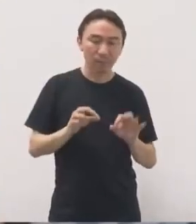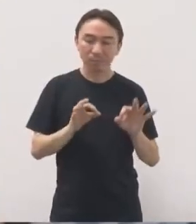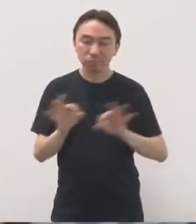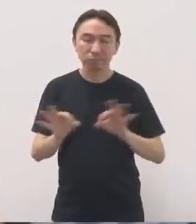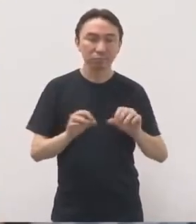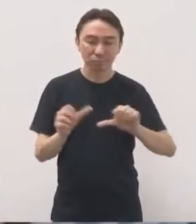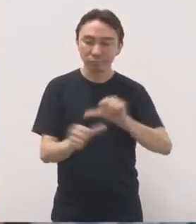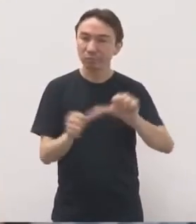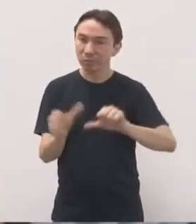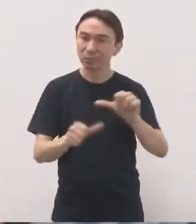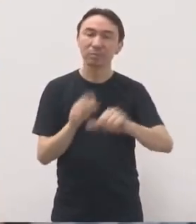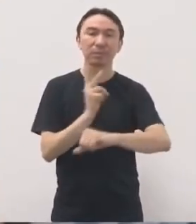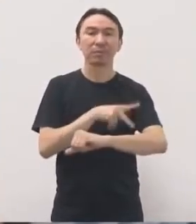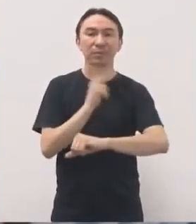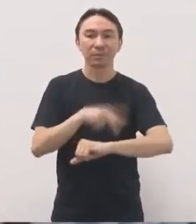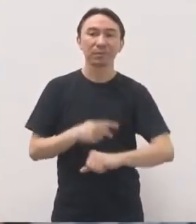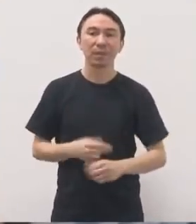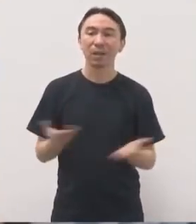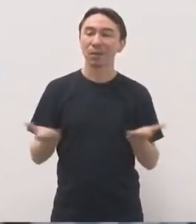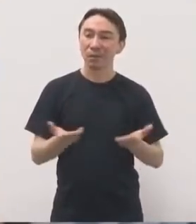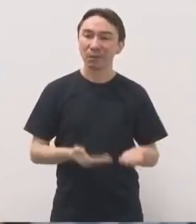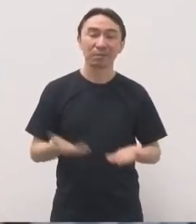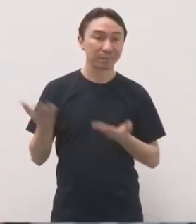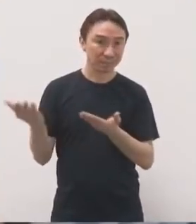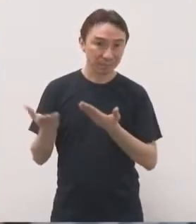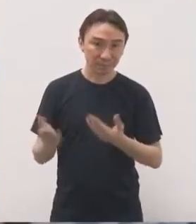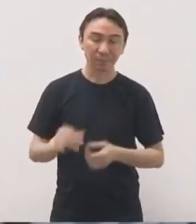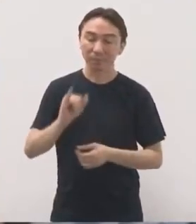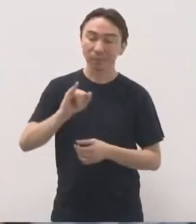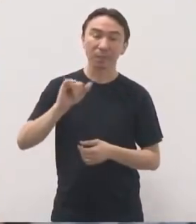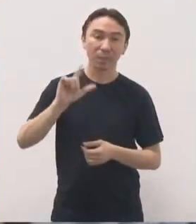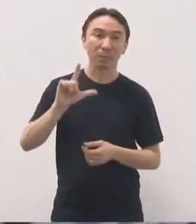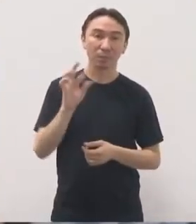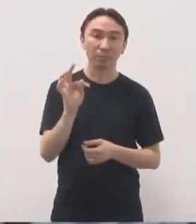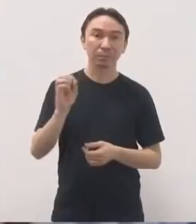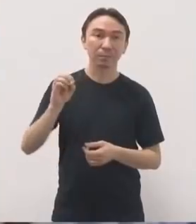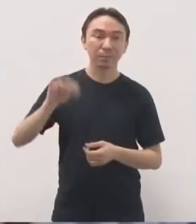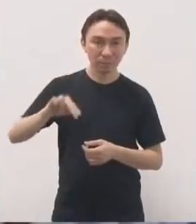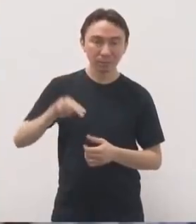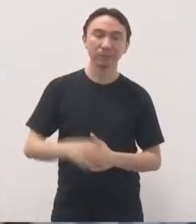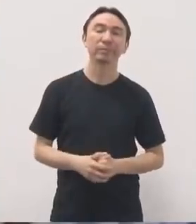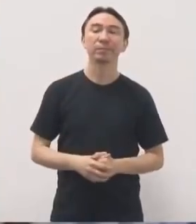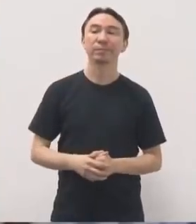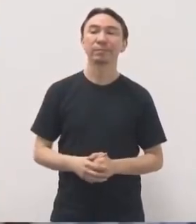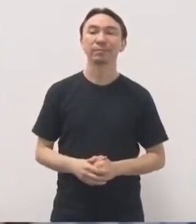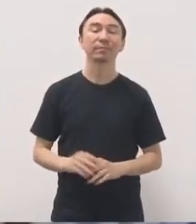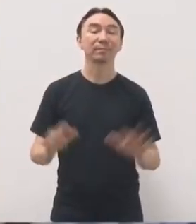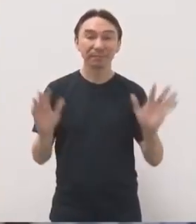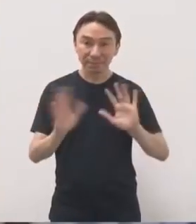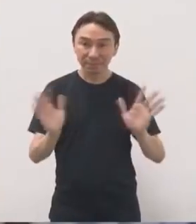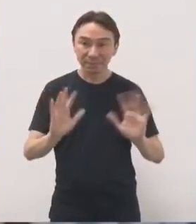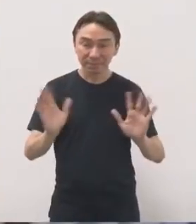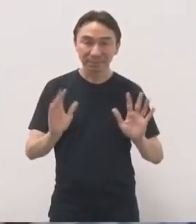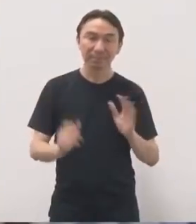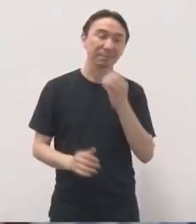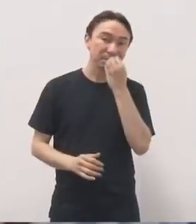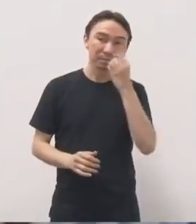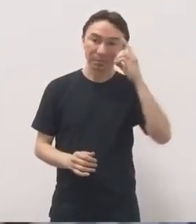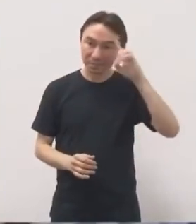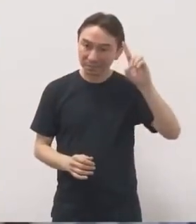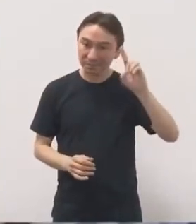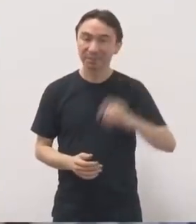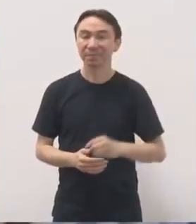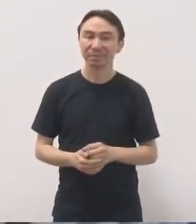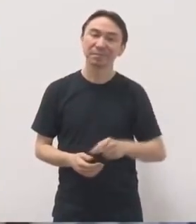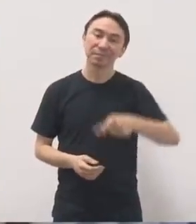passar a palavra aqui para o professor Hilton, para a gente começar a nossa pauta. Olá, pessoal. Só queria desejar um ótimo dia para nós,